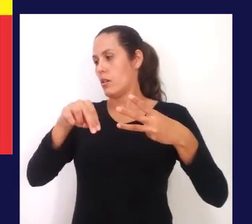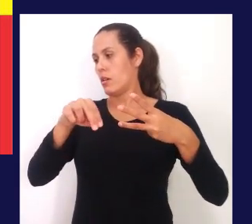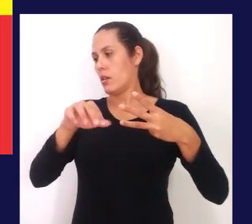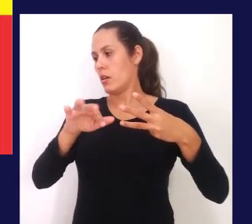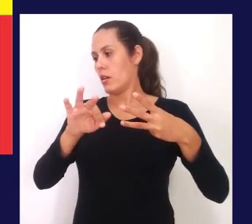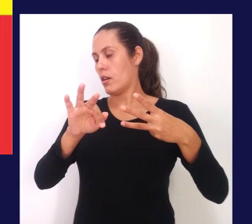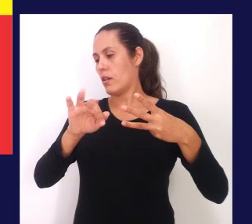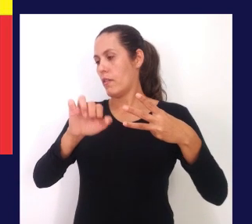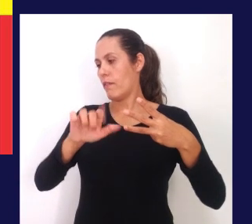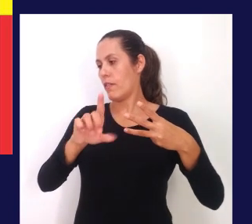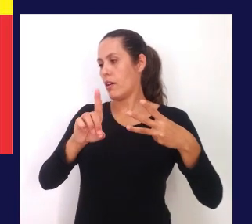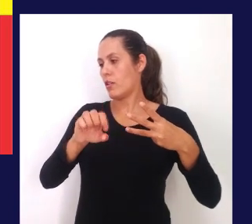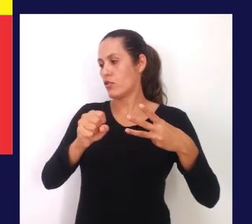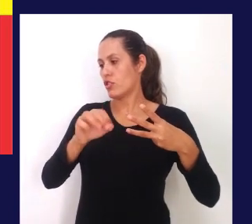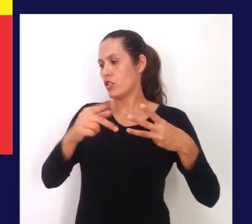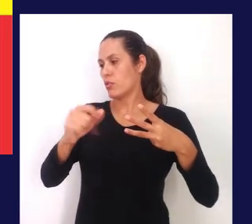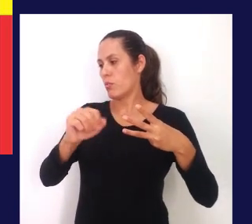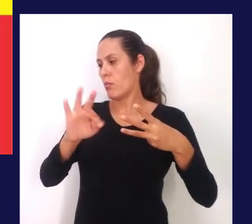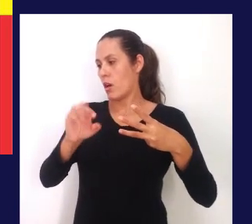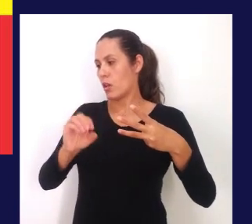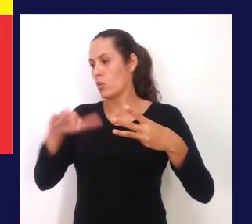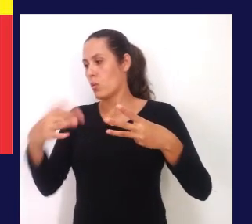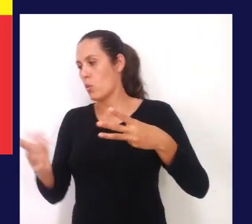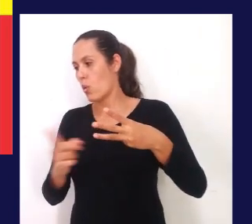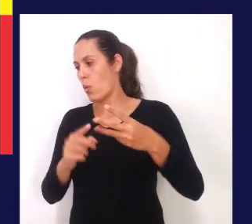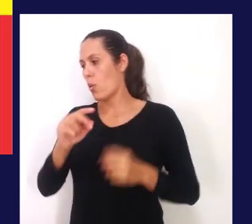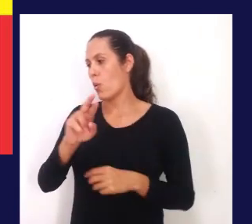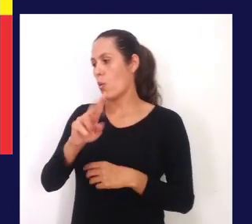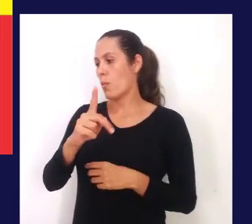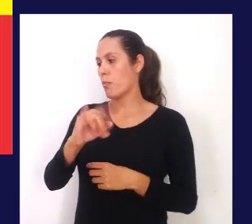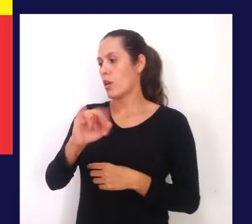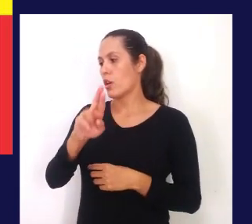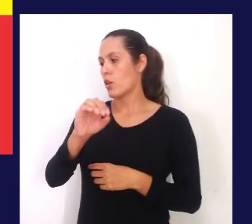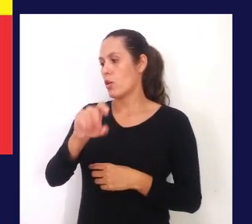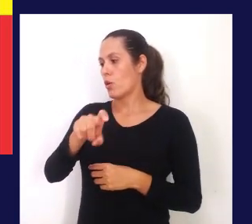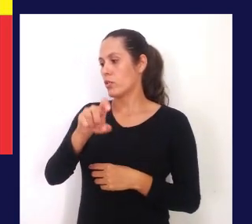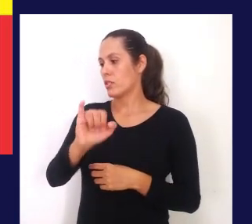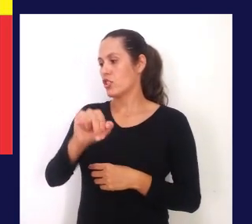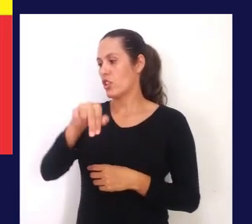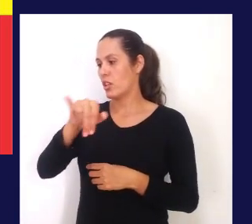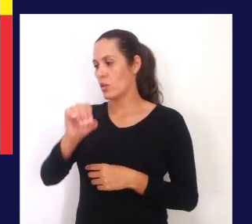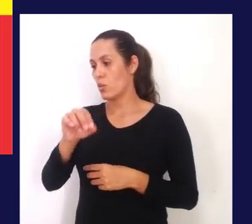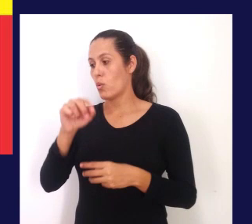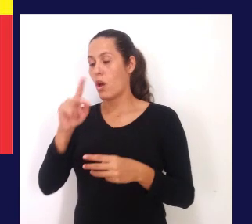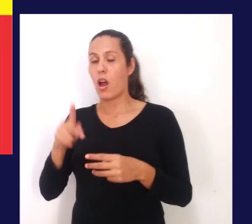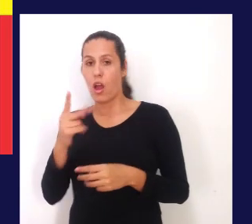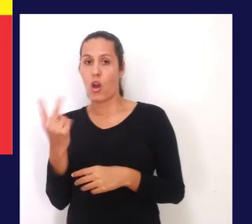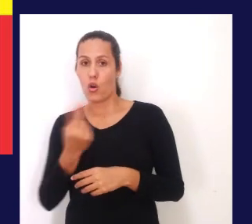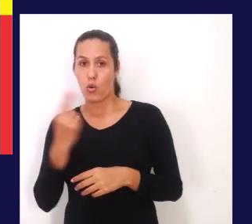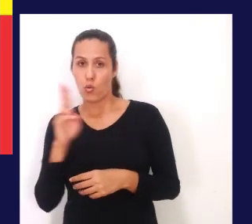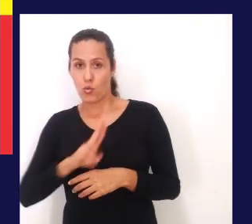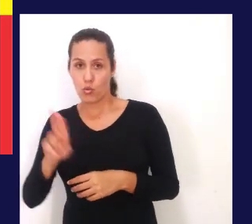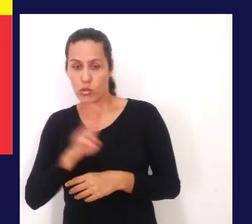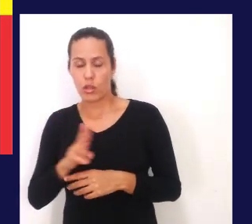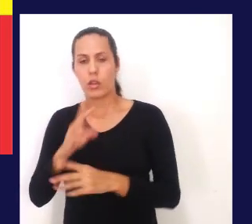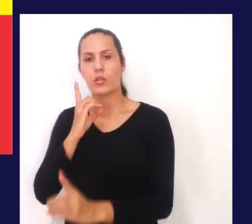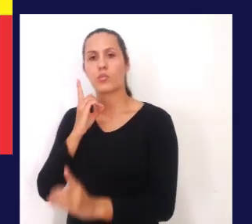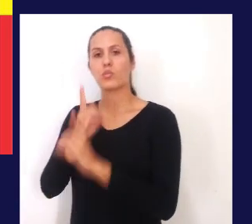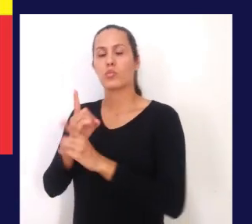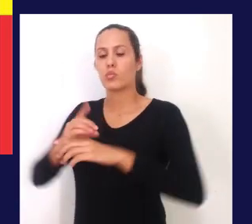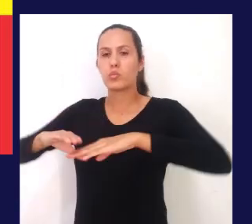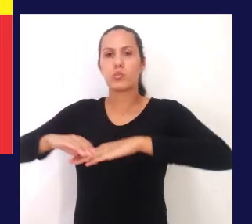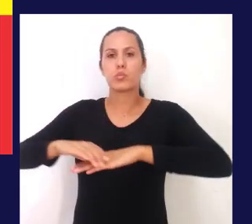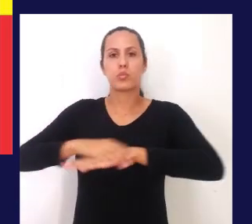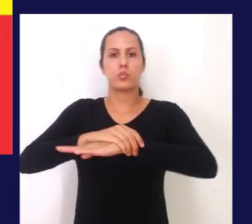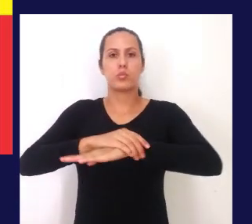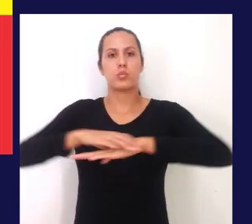de rocha ele é muito usado na pavimentação dos calçados. Bora observar essa imagem para a gente ver aí